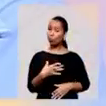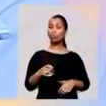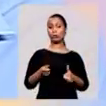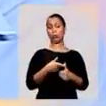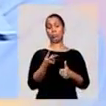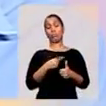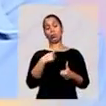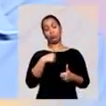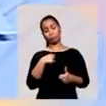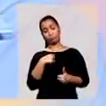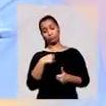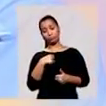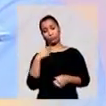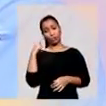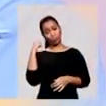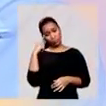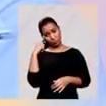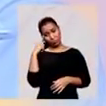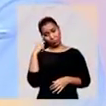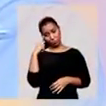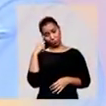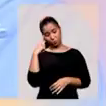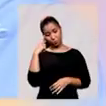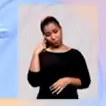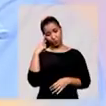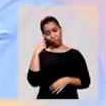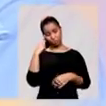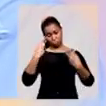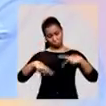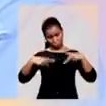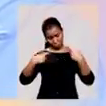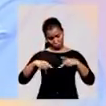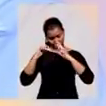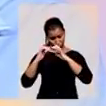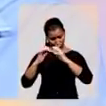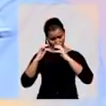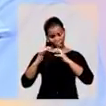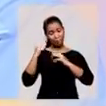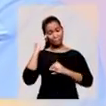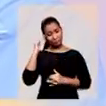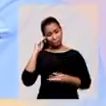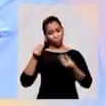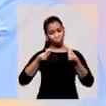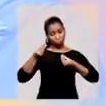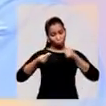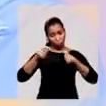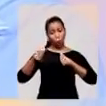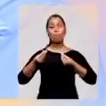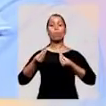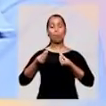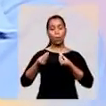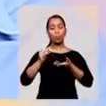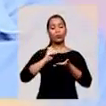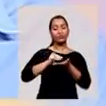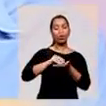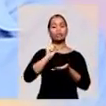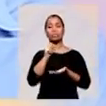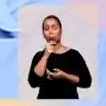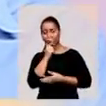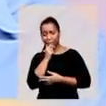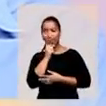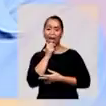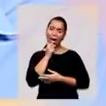Então, primeiro, eu olho, né, eu reconecto comigo mesmo, consigo mesmo, né, e entendo um pouco isso. O que está